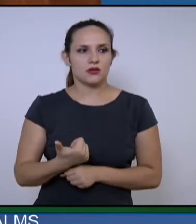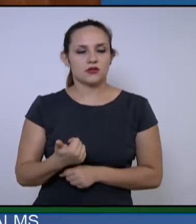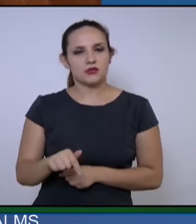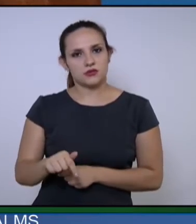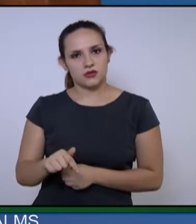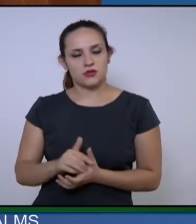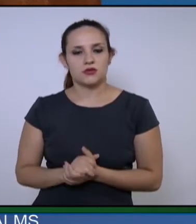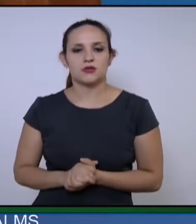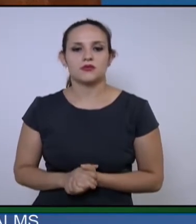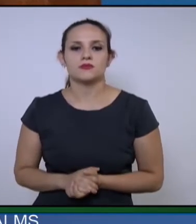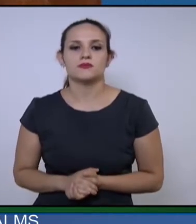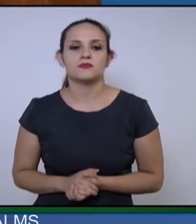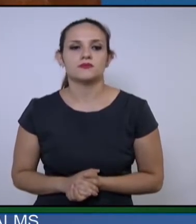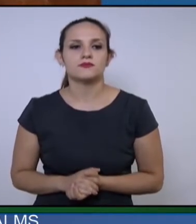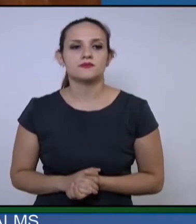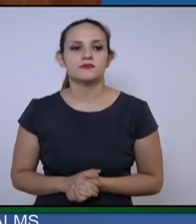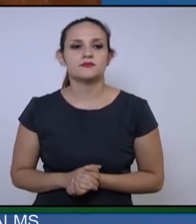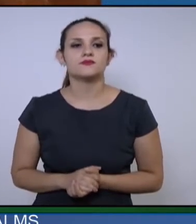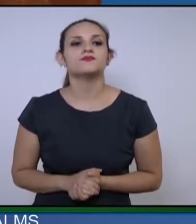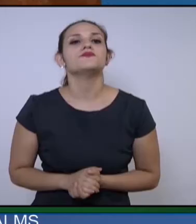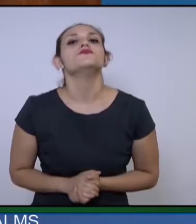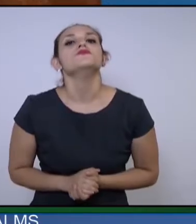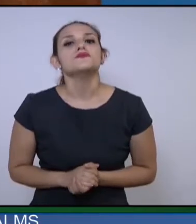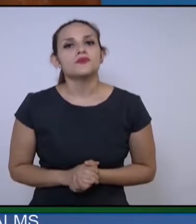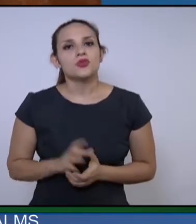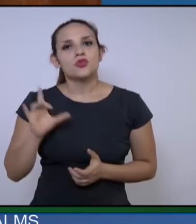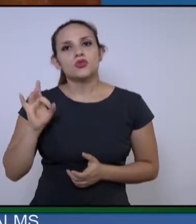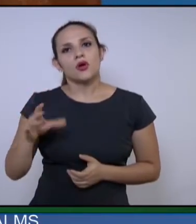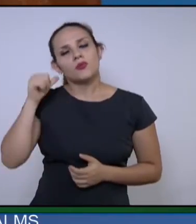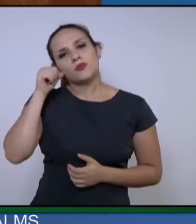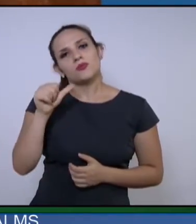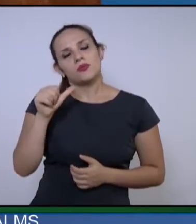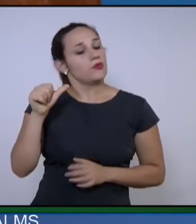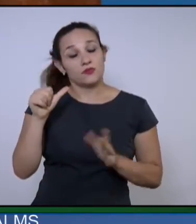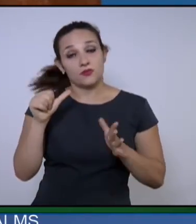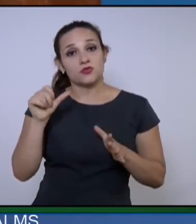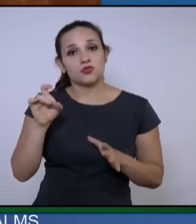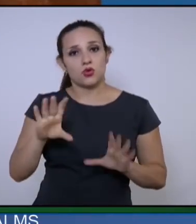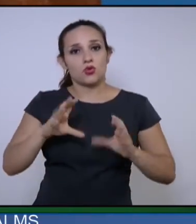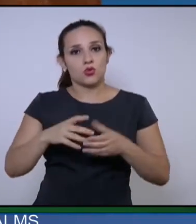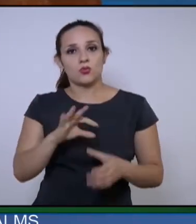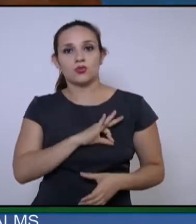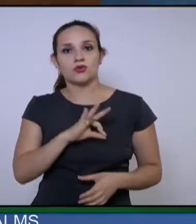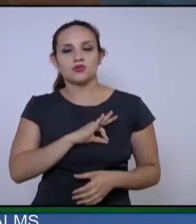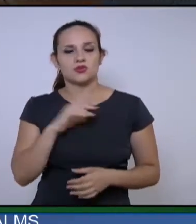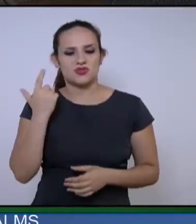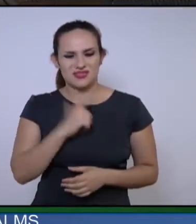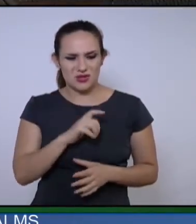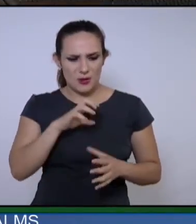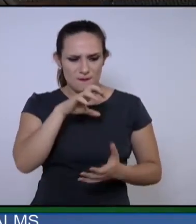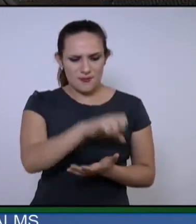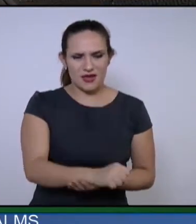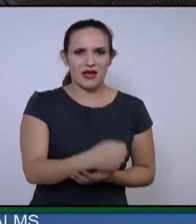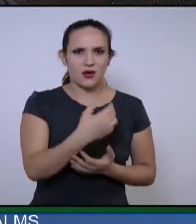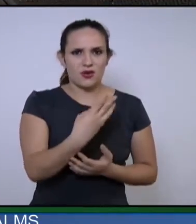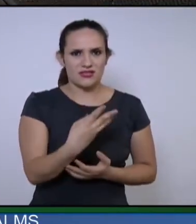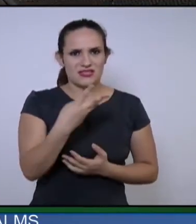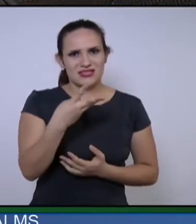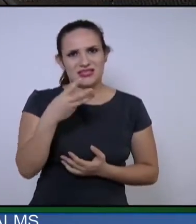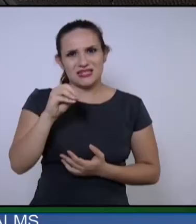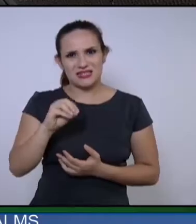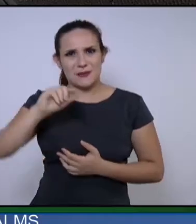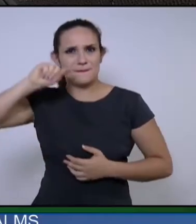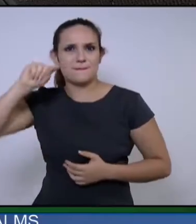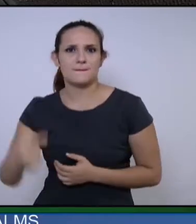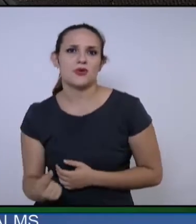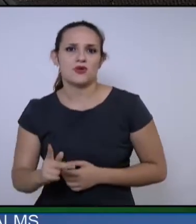Mara Caseiro, só as polícias do Mato Grosso do Sul apreenderam 430 mil quilos de